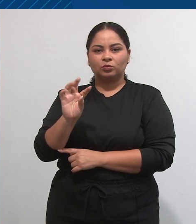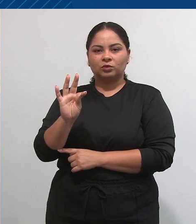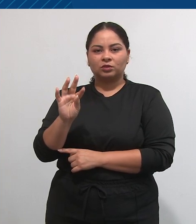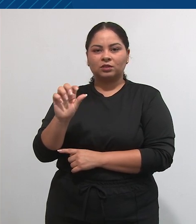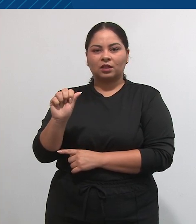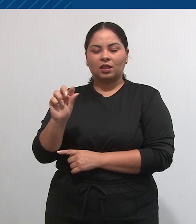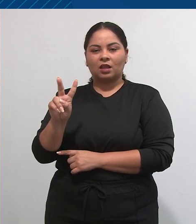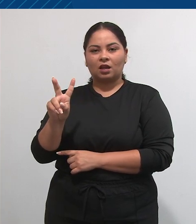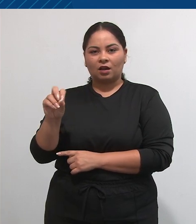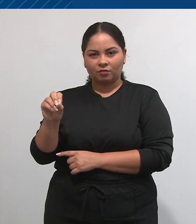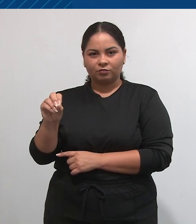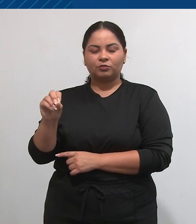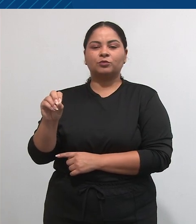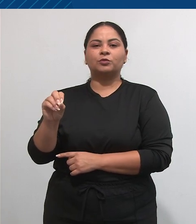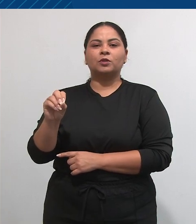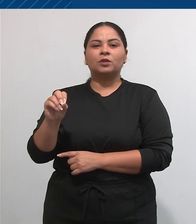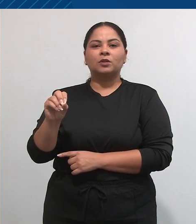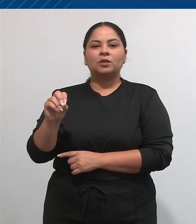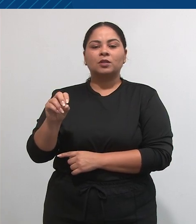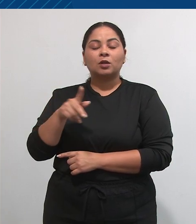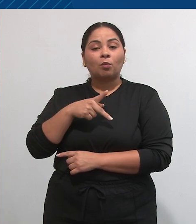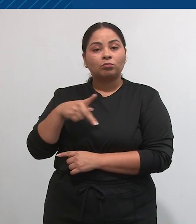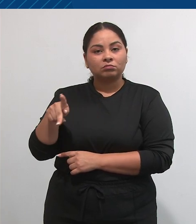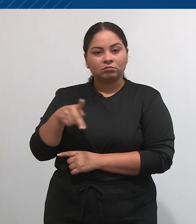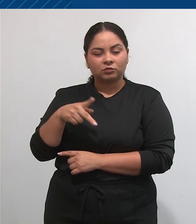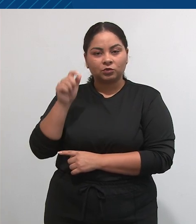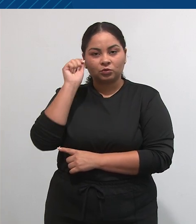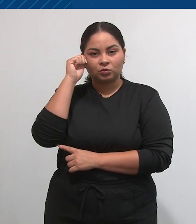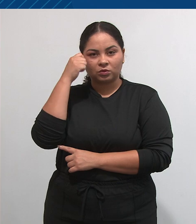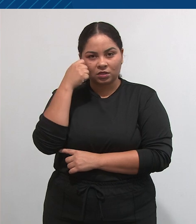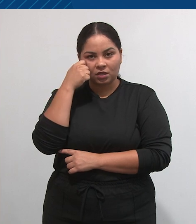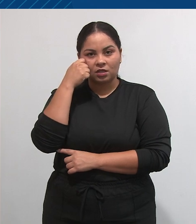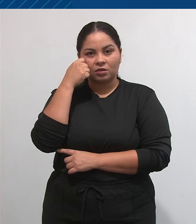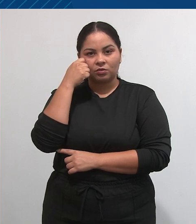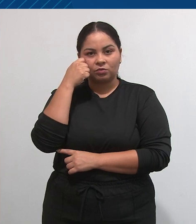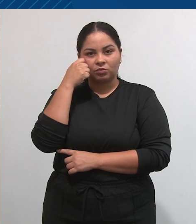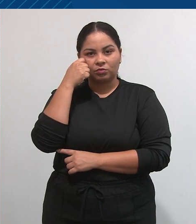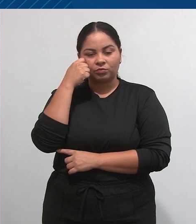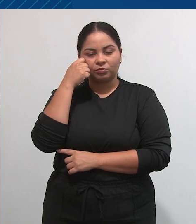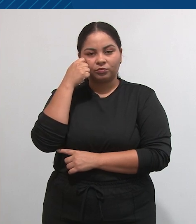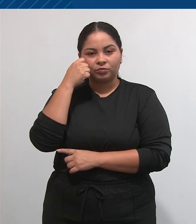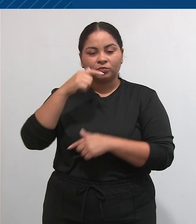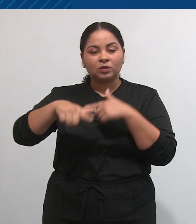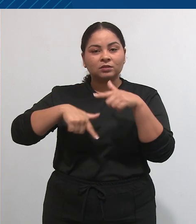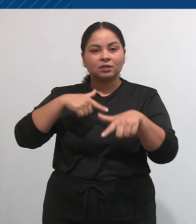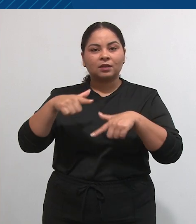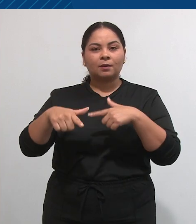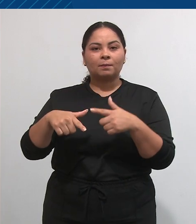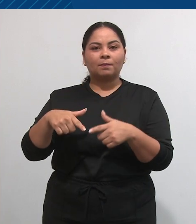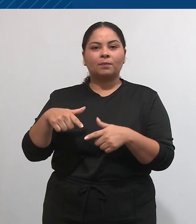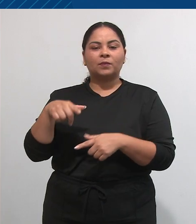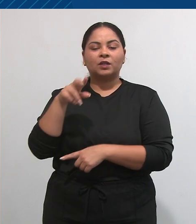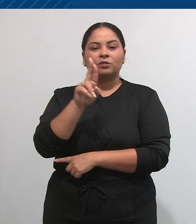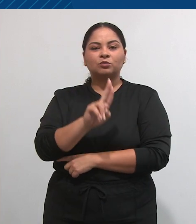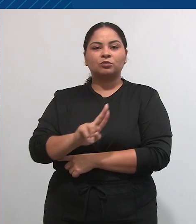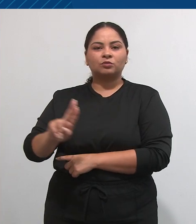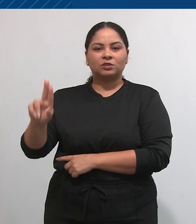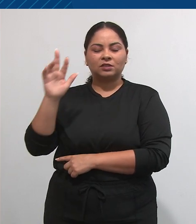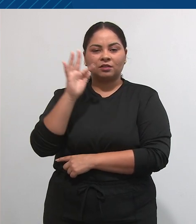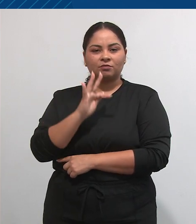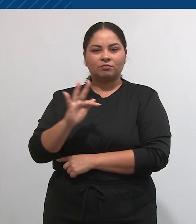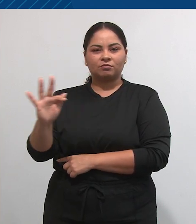Ford. Gustavo Ford é um professor negro da Universidade Federal do Espírito